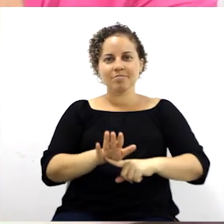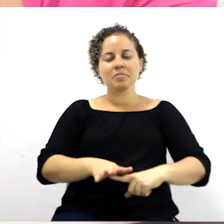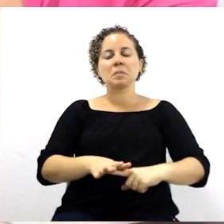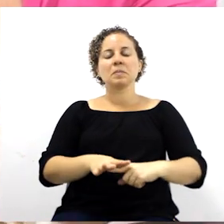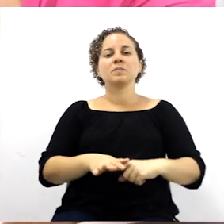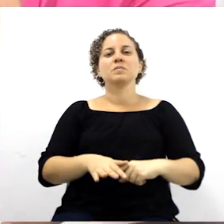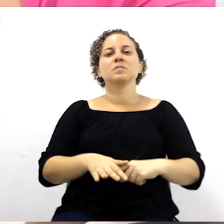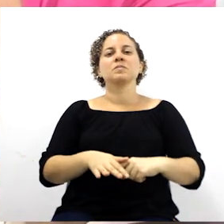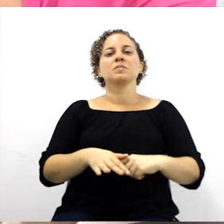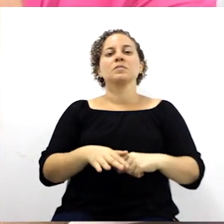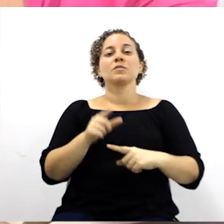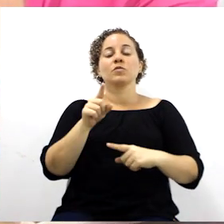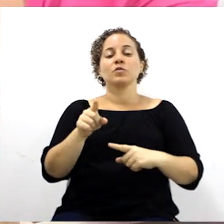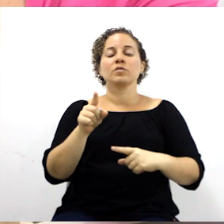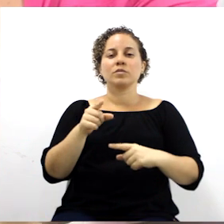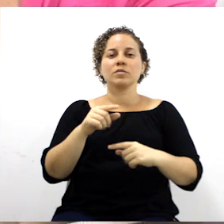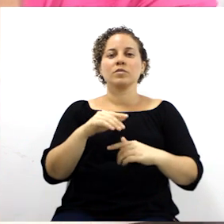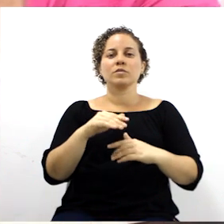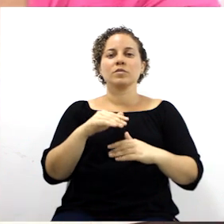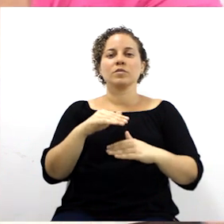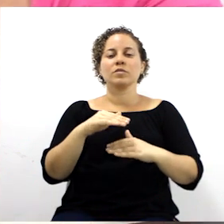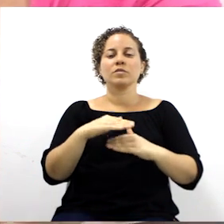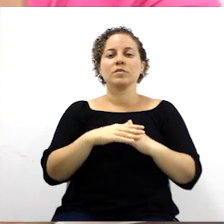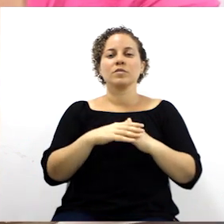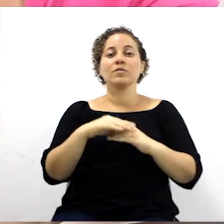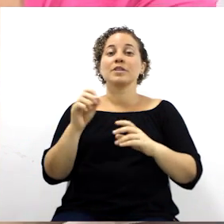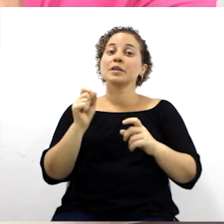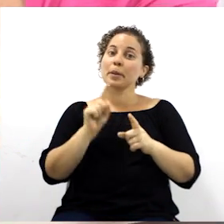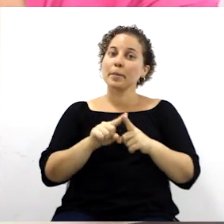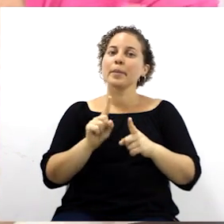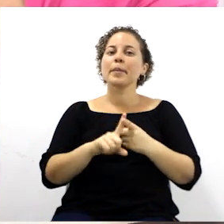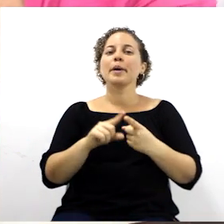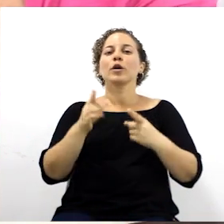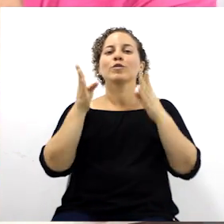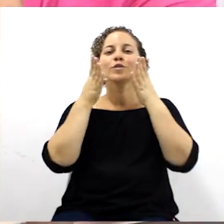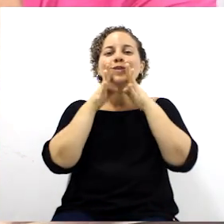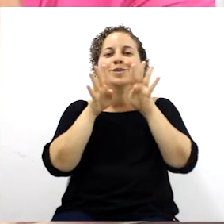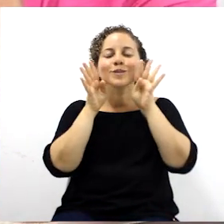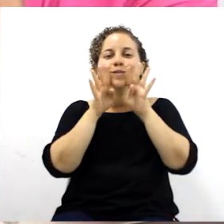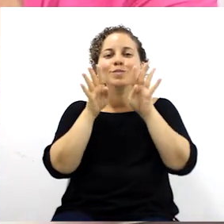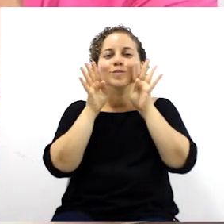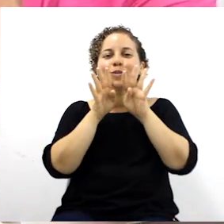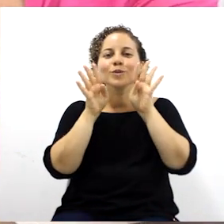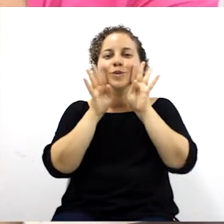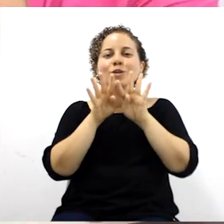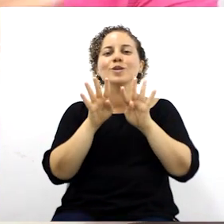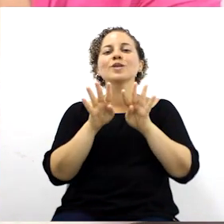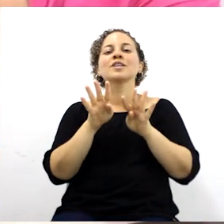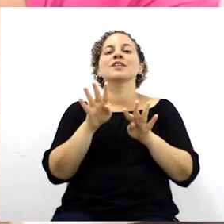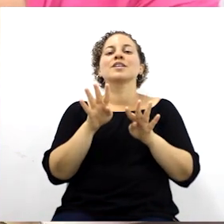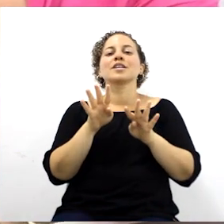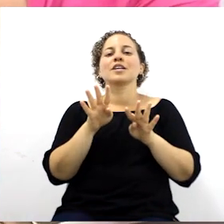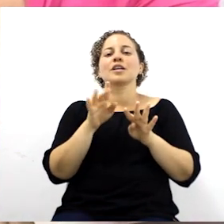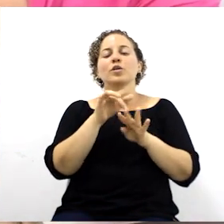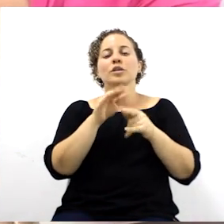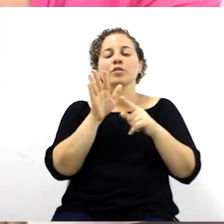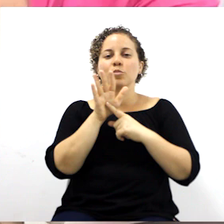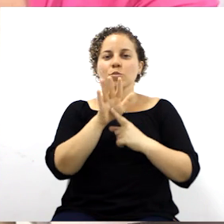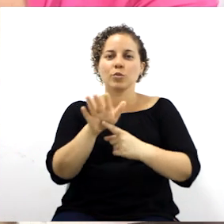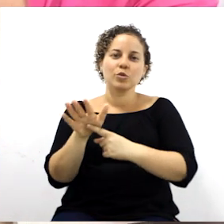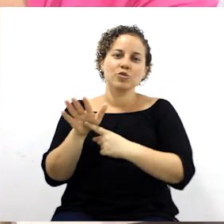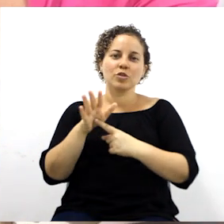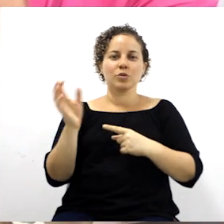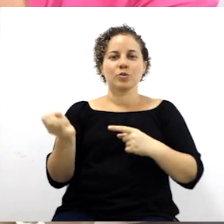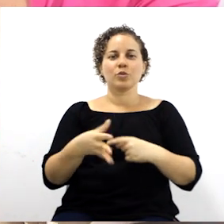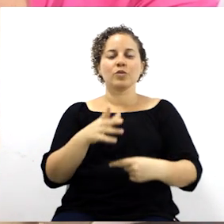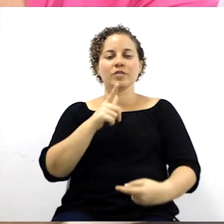na exposição de novidades, você pode utilizar as redes sociais, você pode utilizar o Facebook para divulgar o que você recebeu de novo,